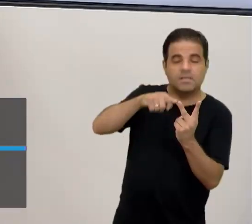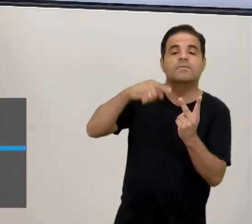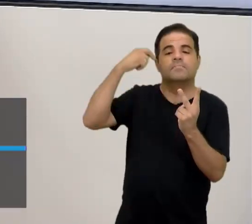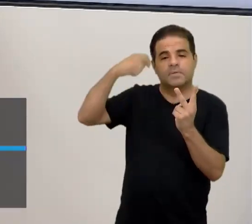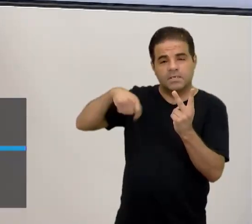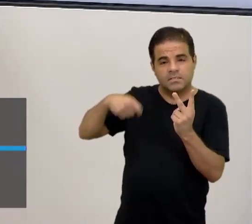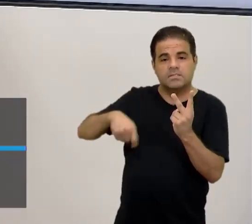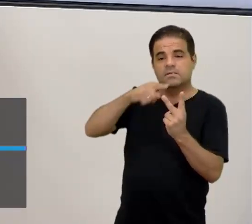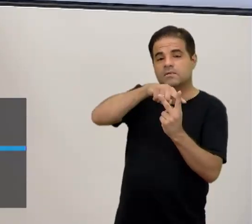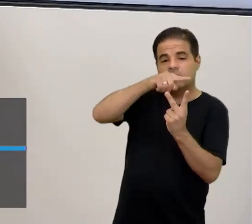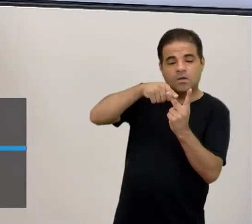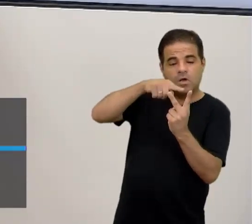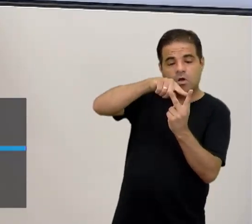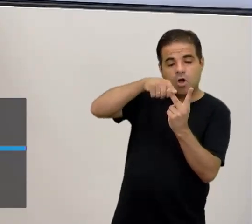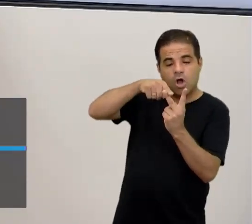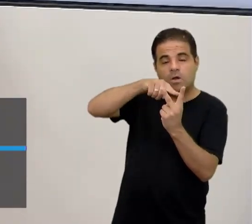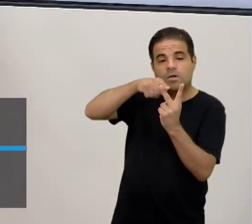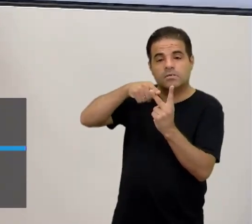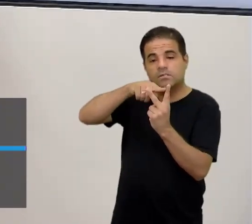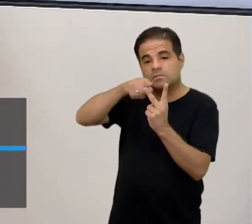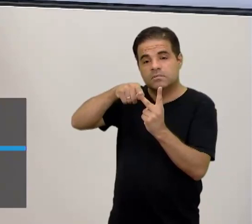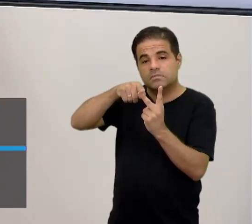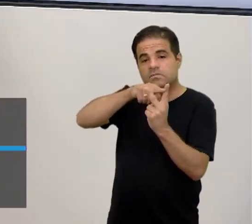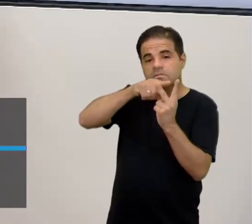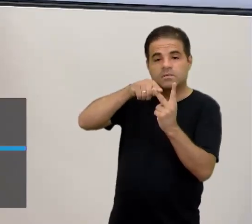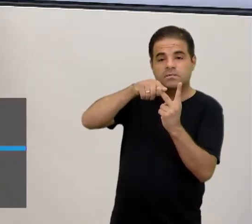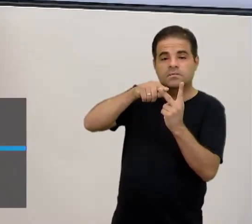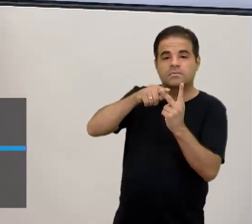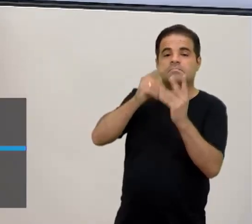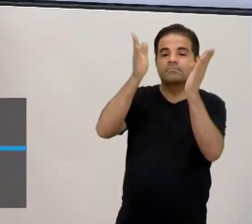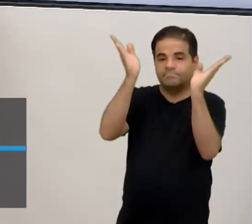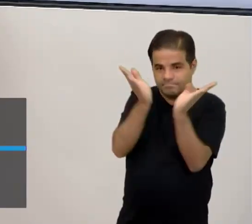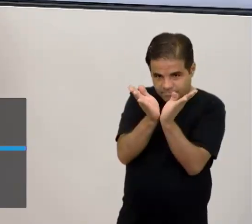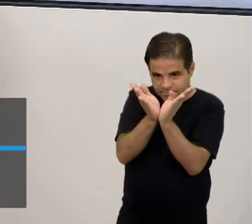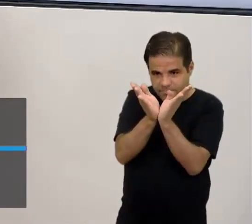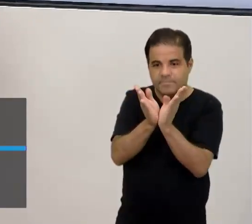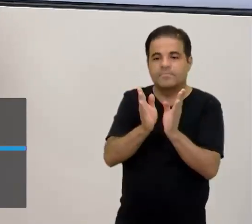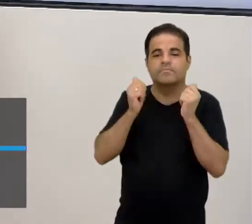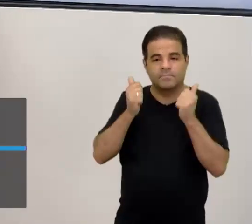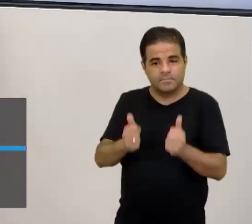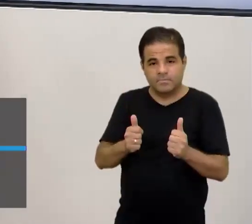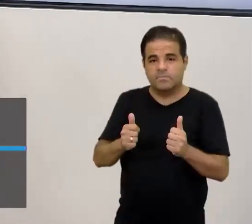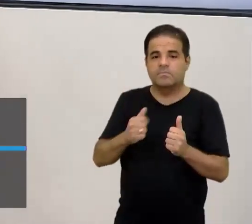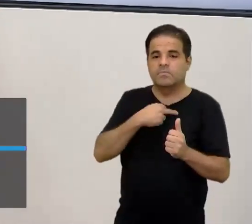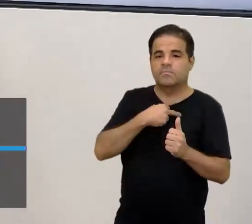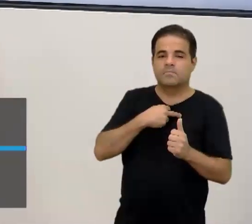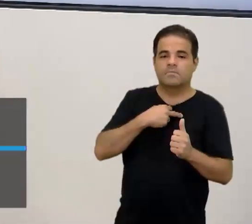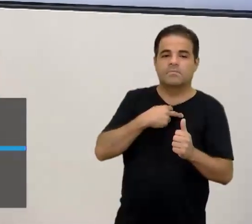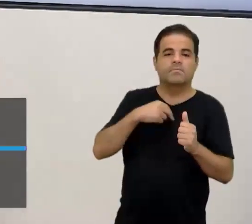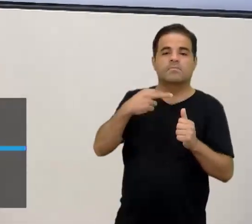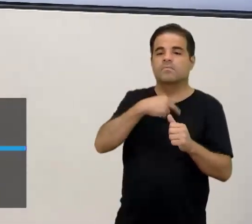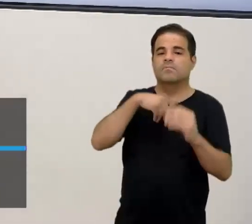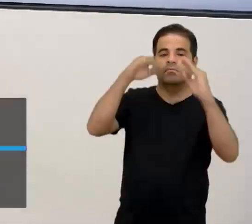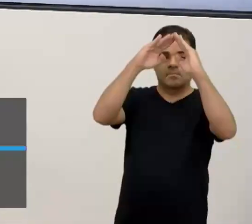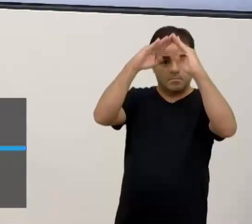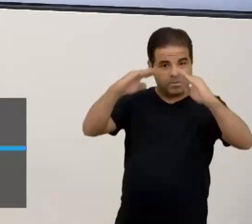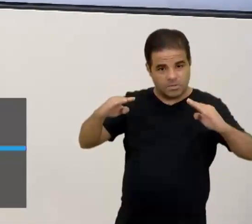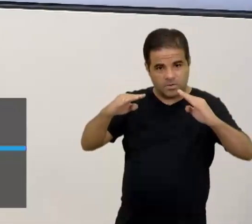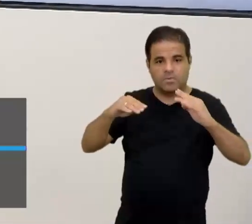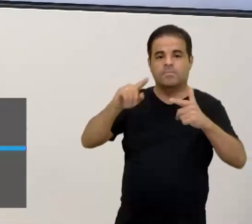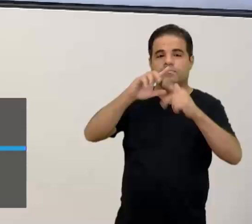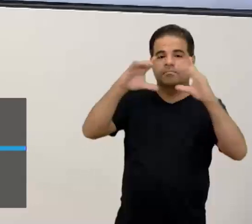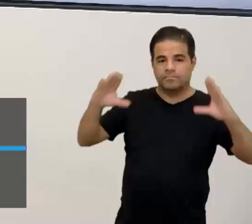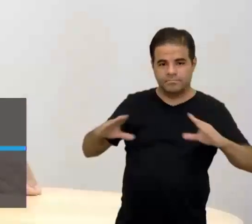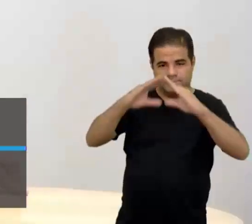Tem que ser o ângulo aqui compreendido entre esses dois lados proporcionais. Legal. Tá bom? Perfeito. Não pode ser os outros lados dos ângulos, não, aí, do